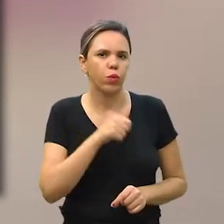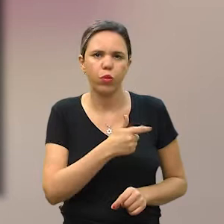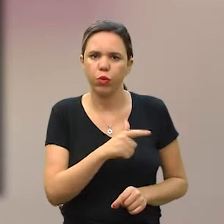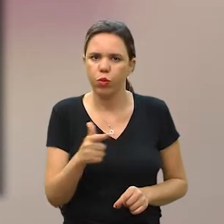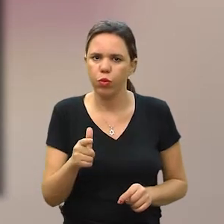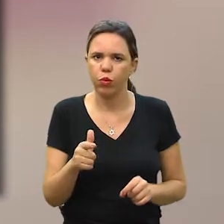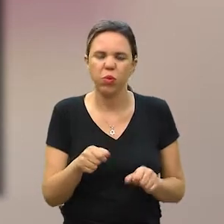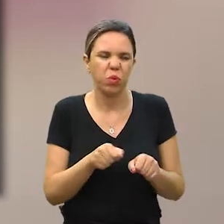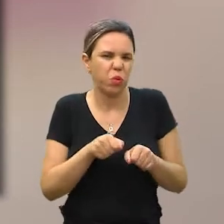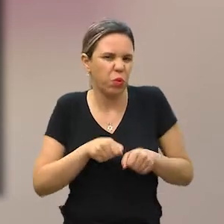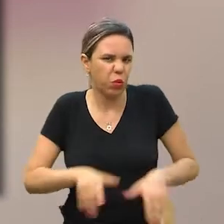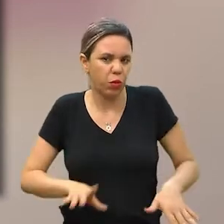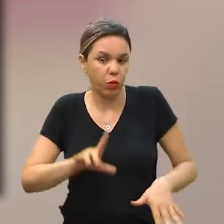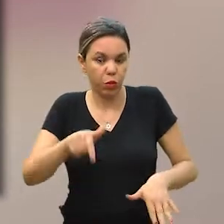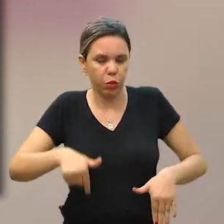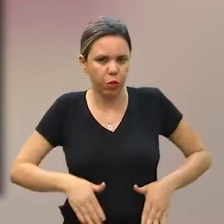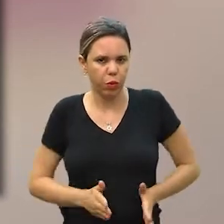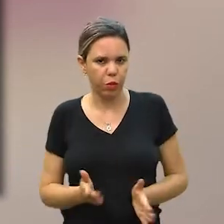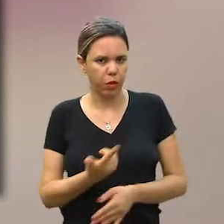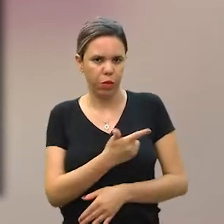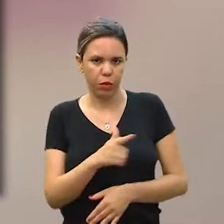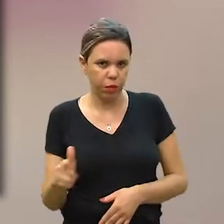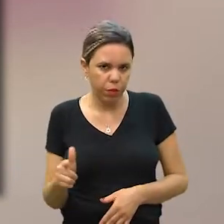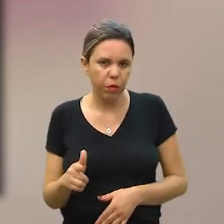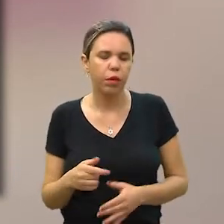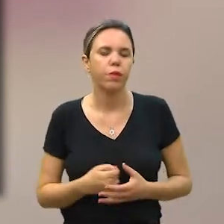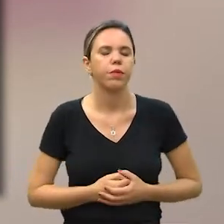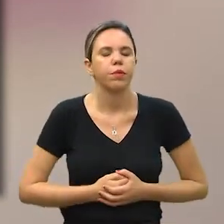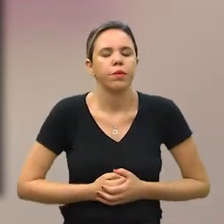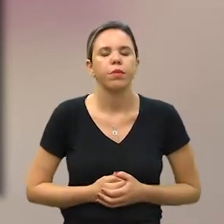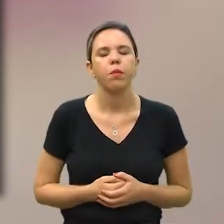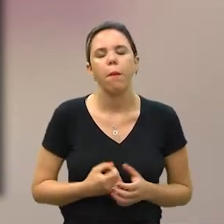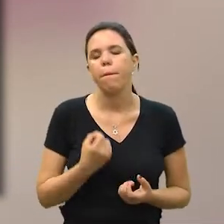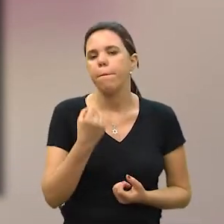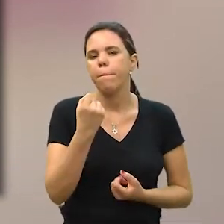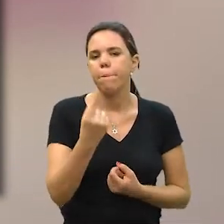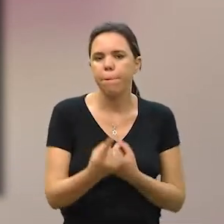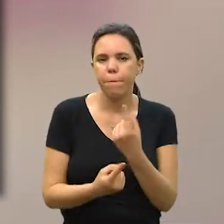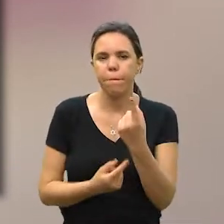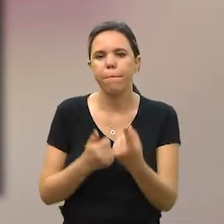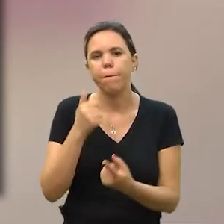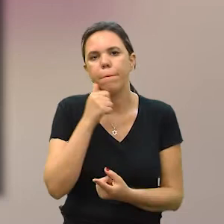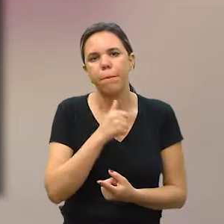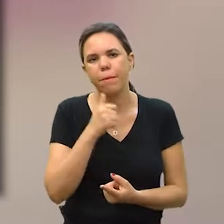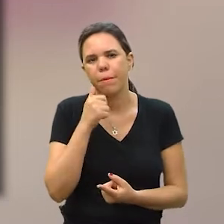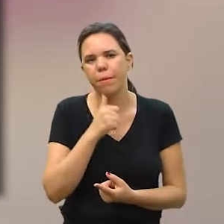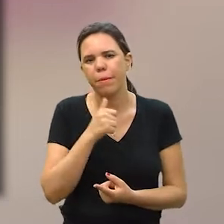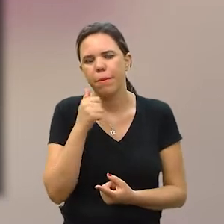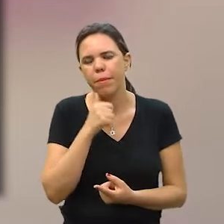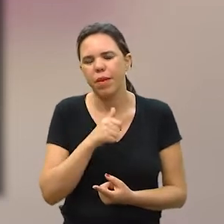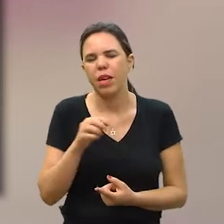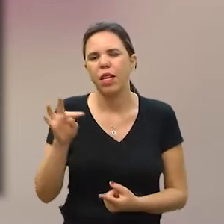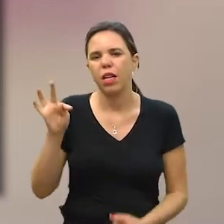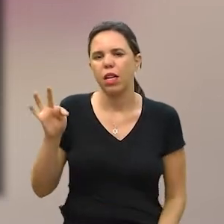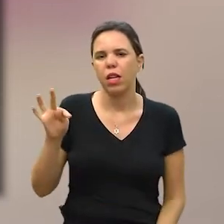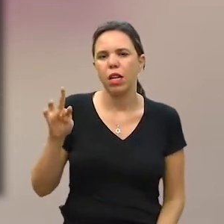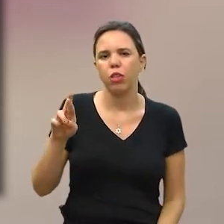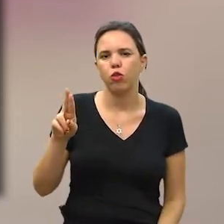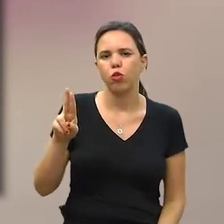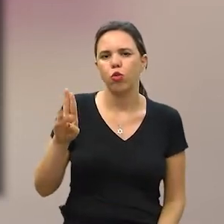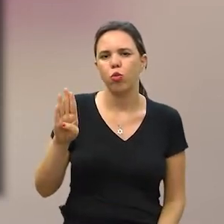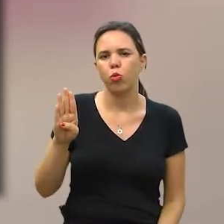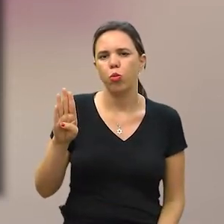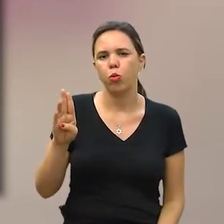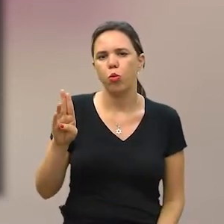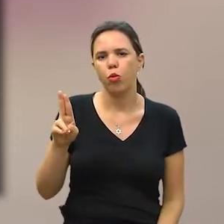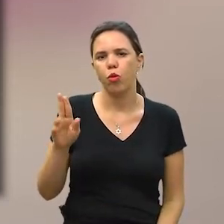para a mulher não ter hemorragia depois do parto, não é? Só que algumas mulheres ficam muito trombofílicas.